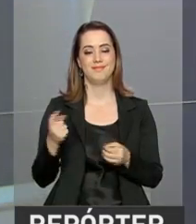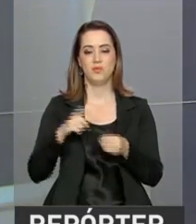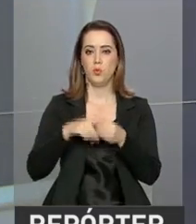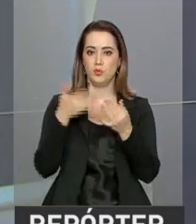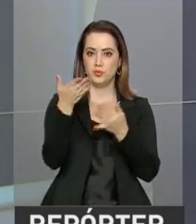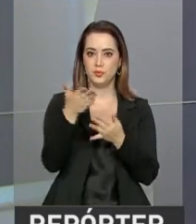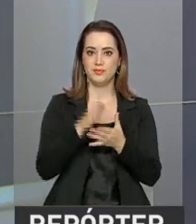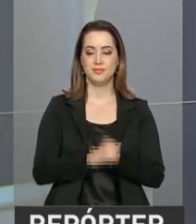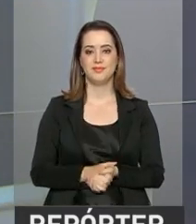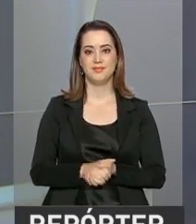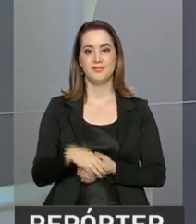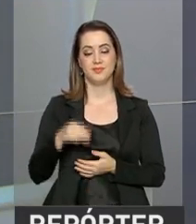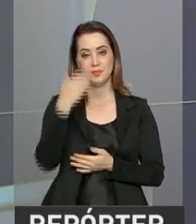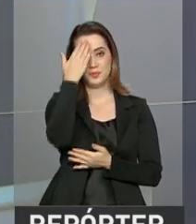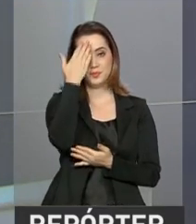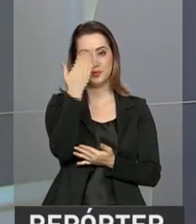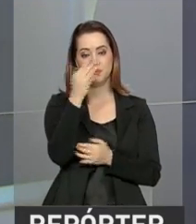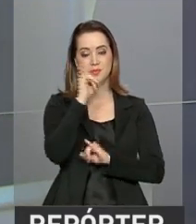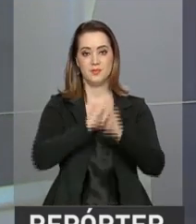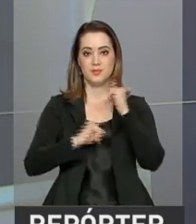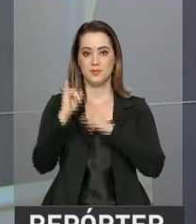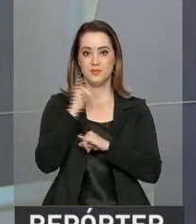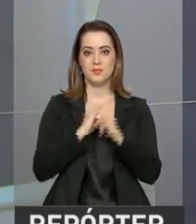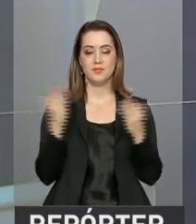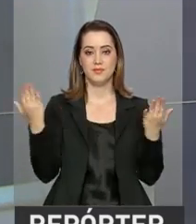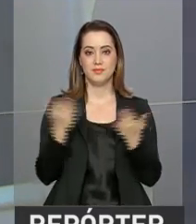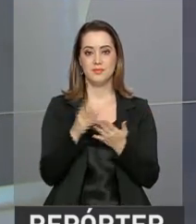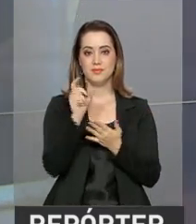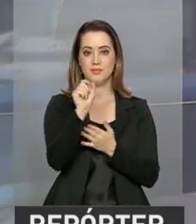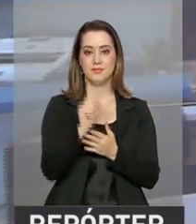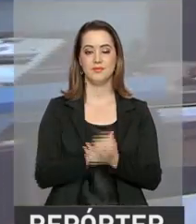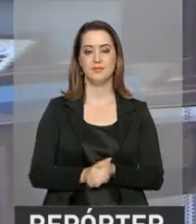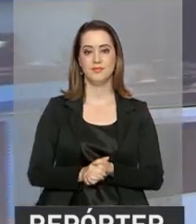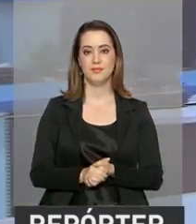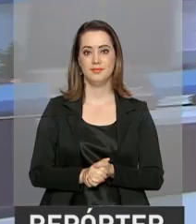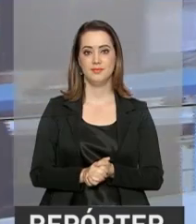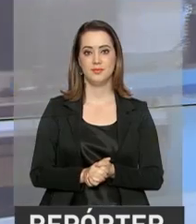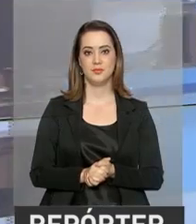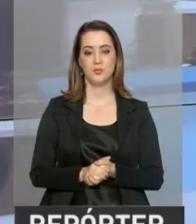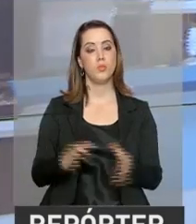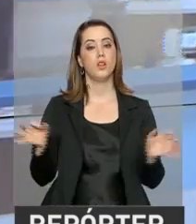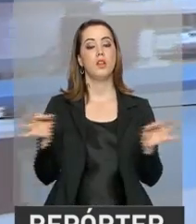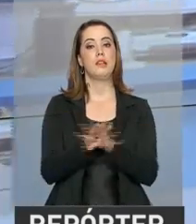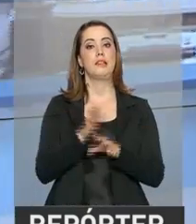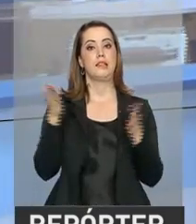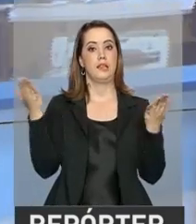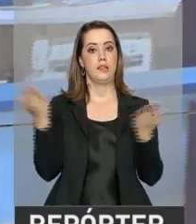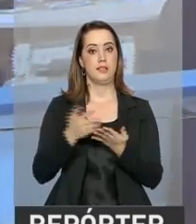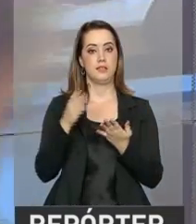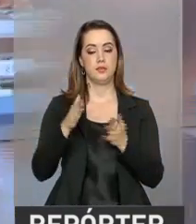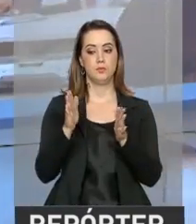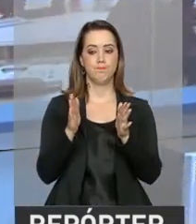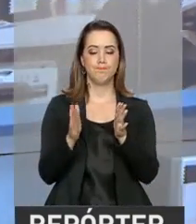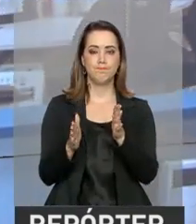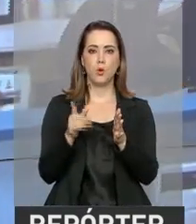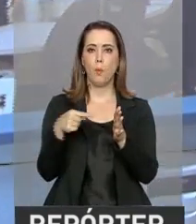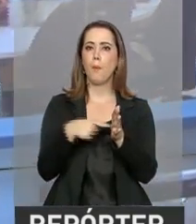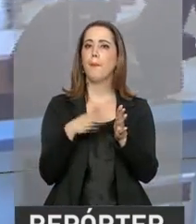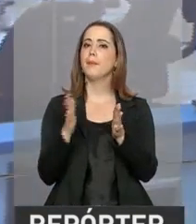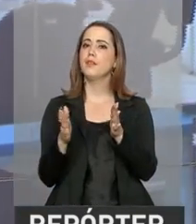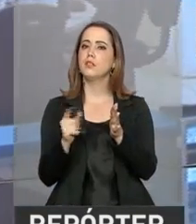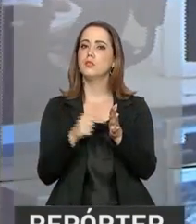não estuda luís obrigado paulo pelas informações ao vivo e termina hoje o prazo de inscrições para interessados